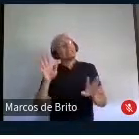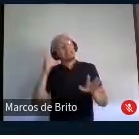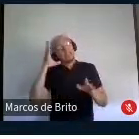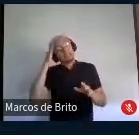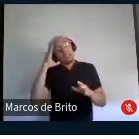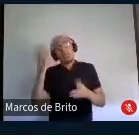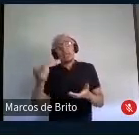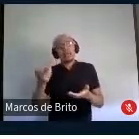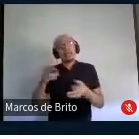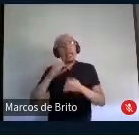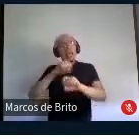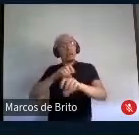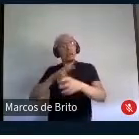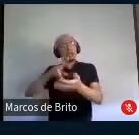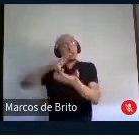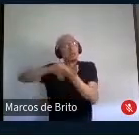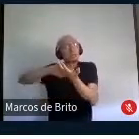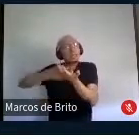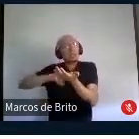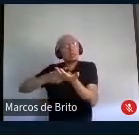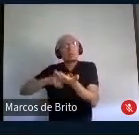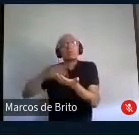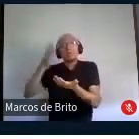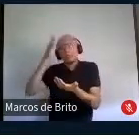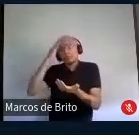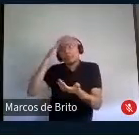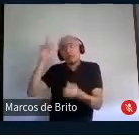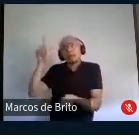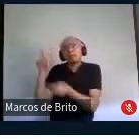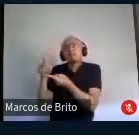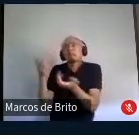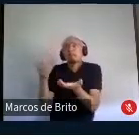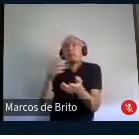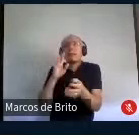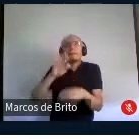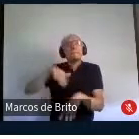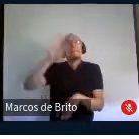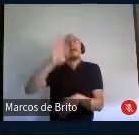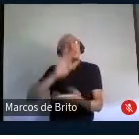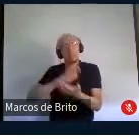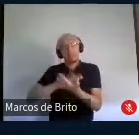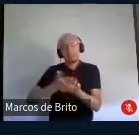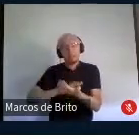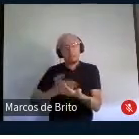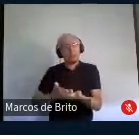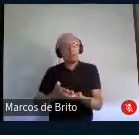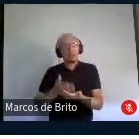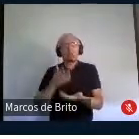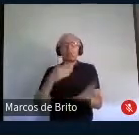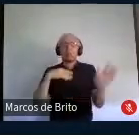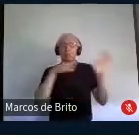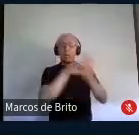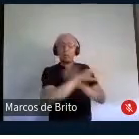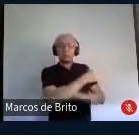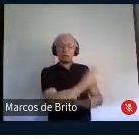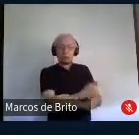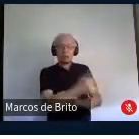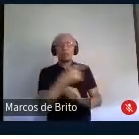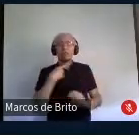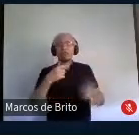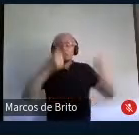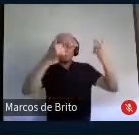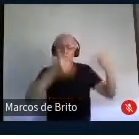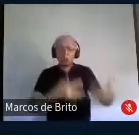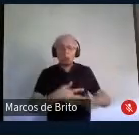educacional, nós sabemos, né, por estudos que nós fizemos aí, que apresentamos no capítulo 2, que é